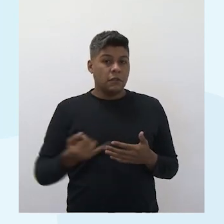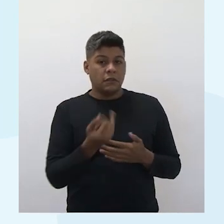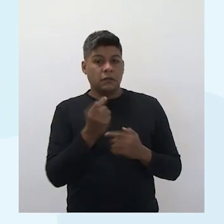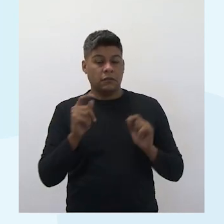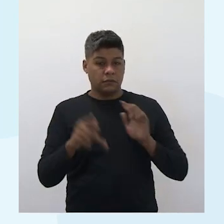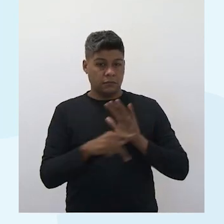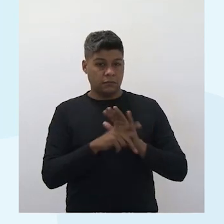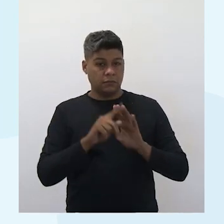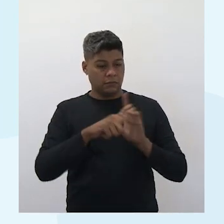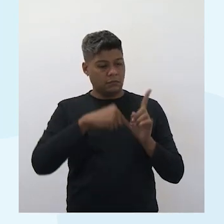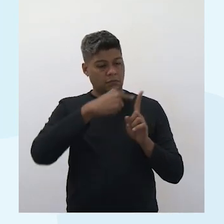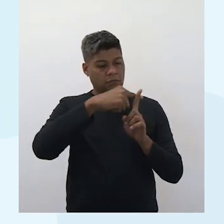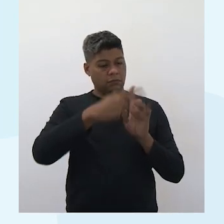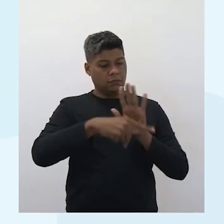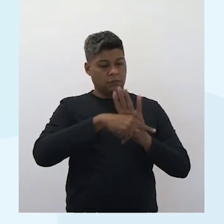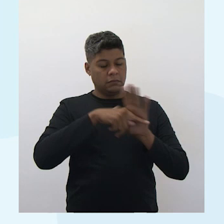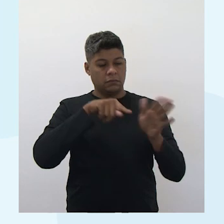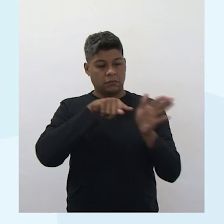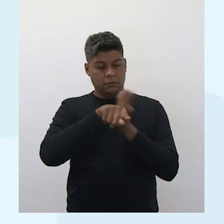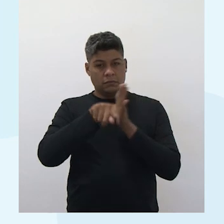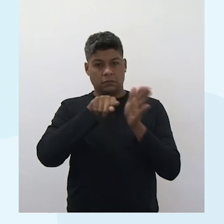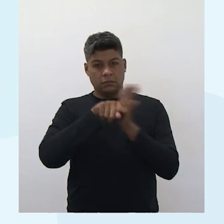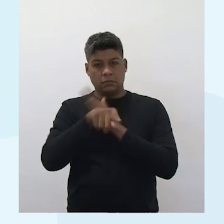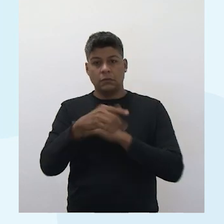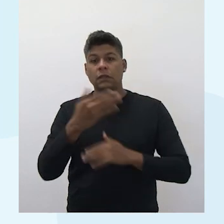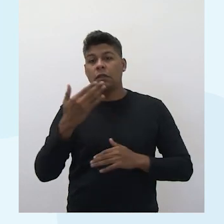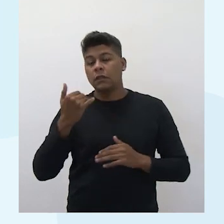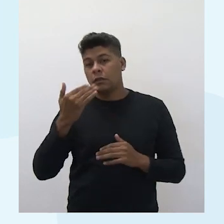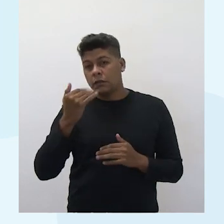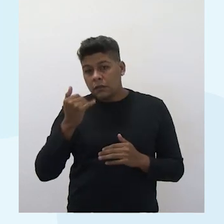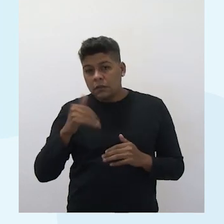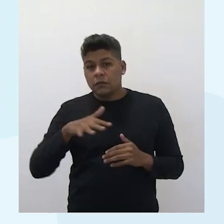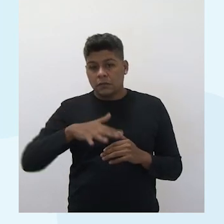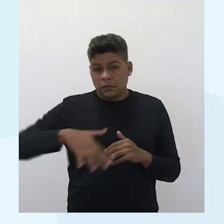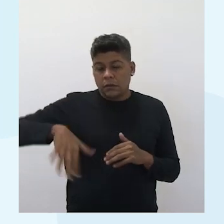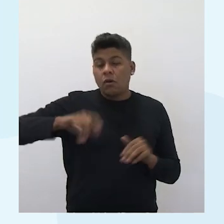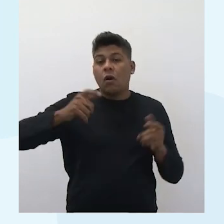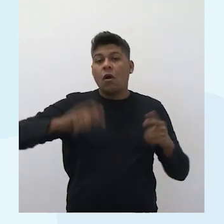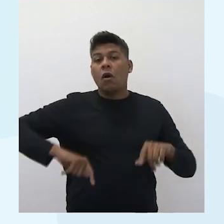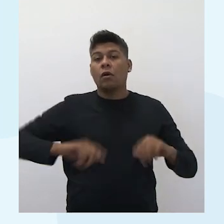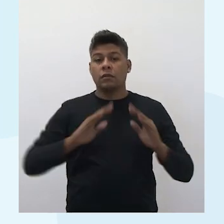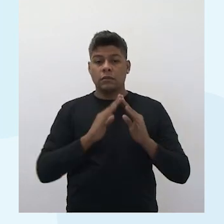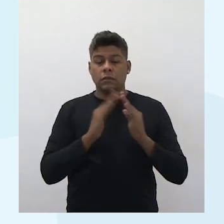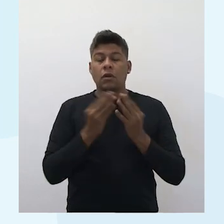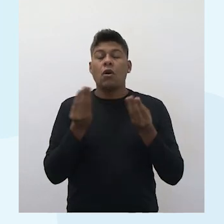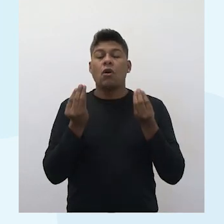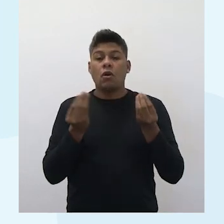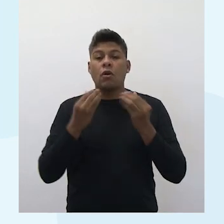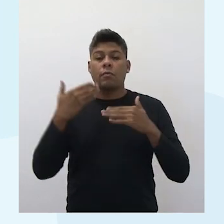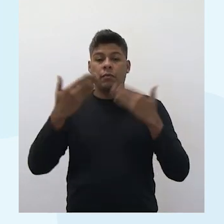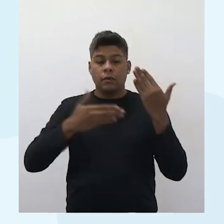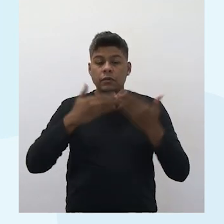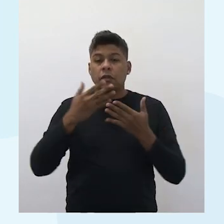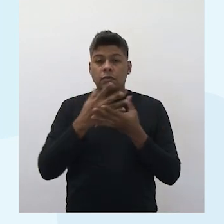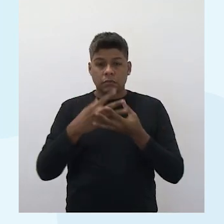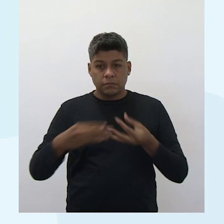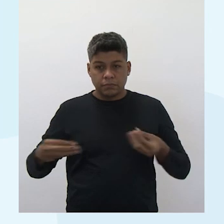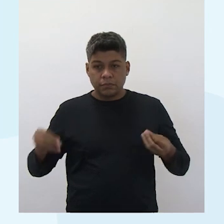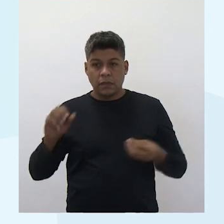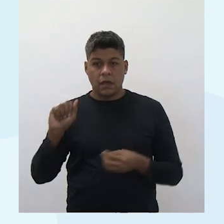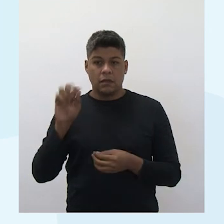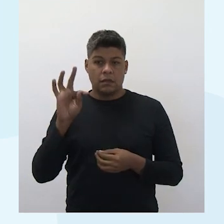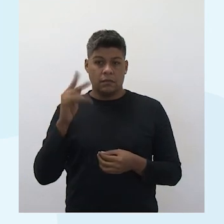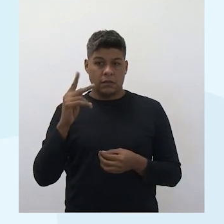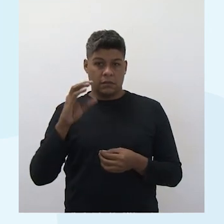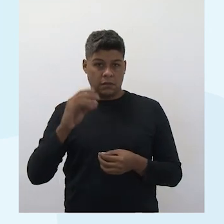pontos fortes na questão dos quesitos da alimentação, né, da região onde mora, e como é esse processo de conservação, que na TPC, acho que